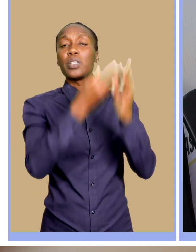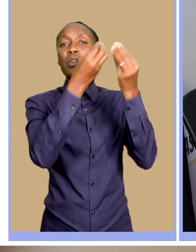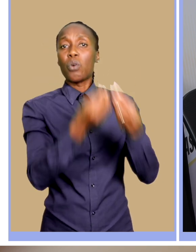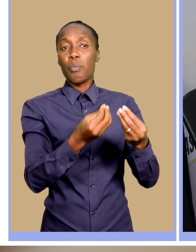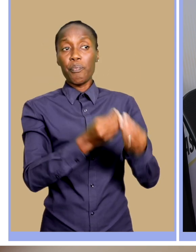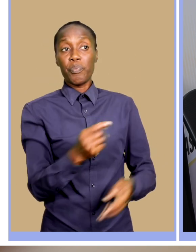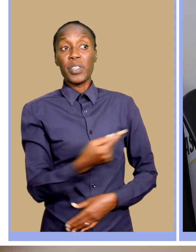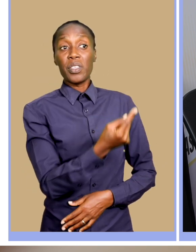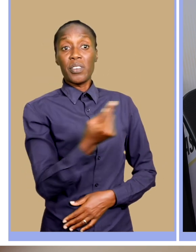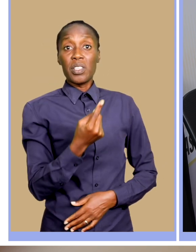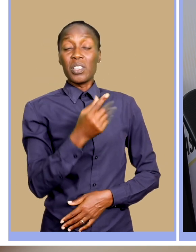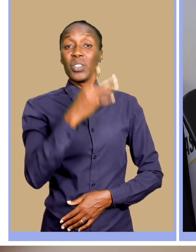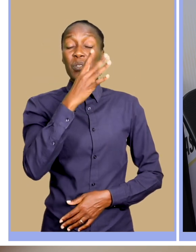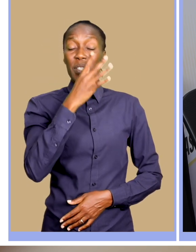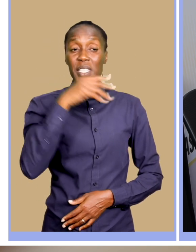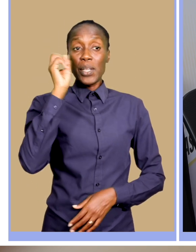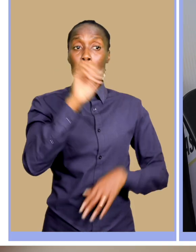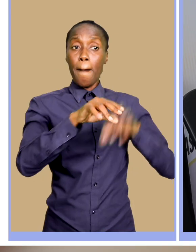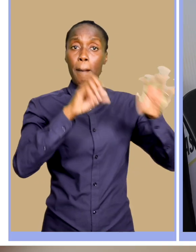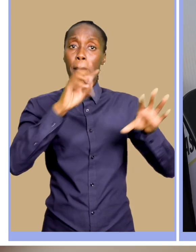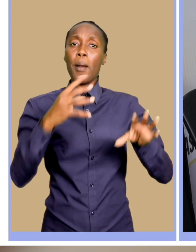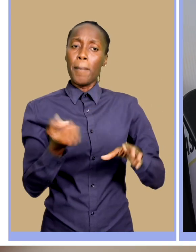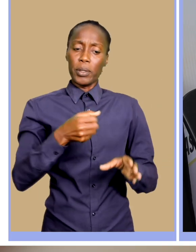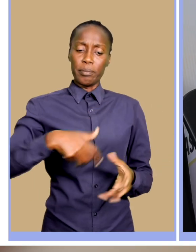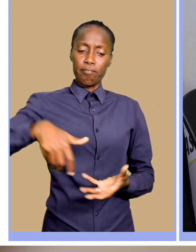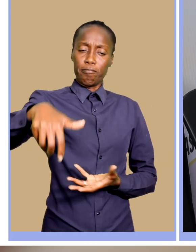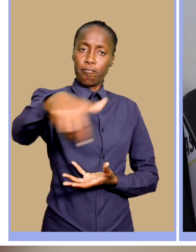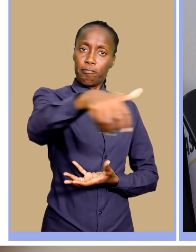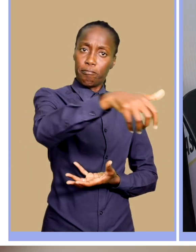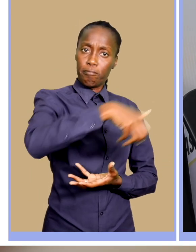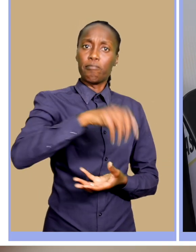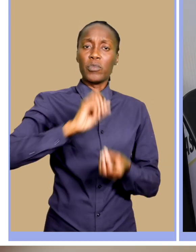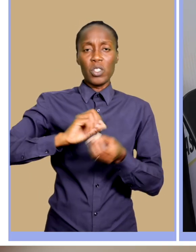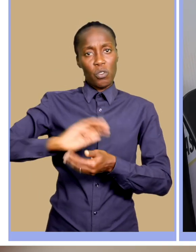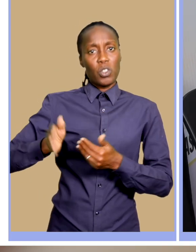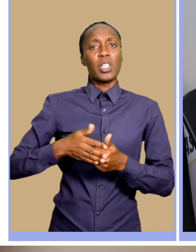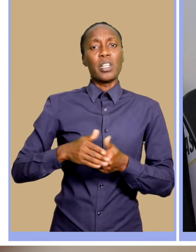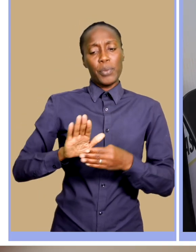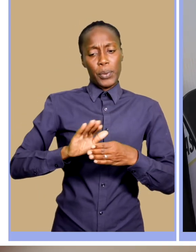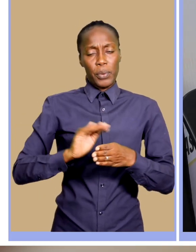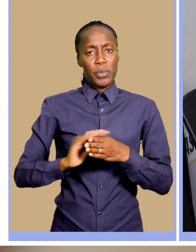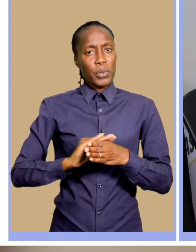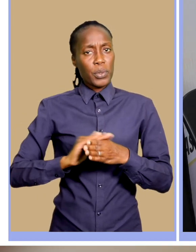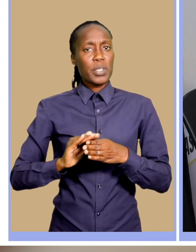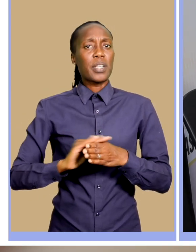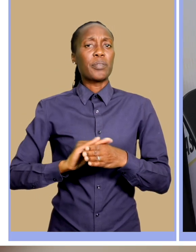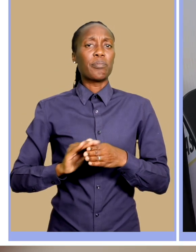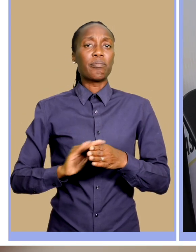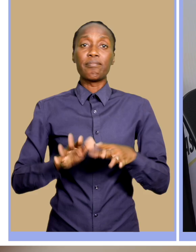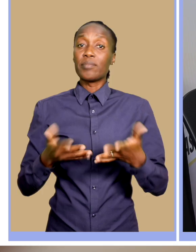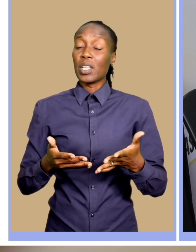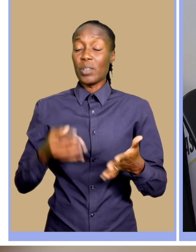ensinaram as pessoas que o lixo pode ser reciclável? Então, todas estas ações foram